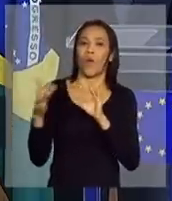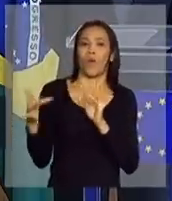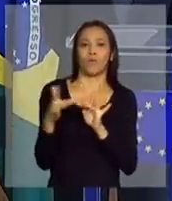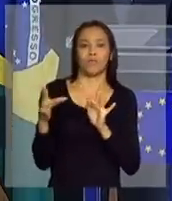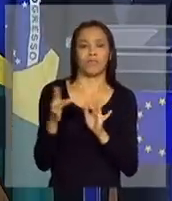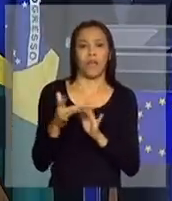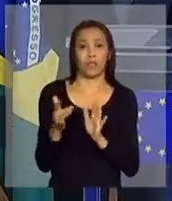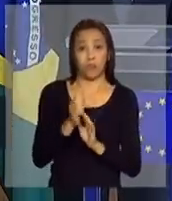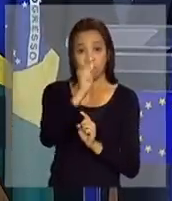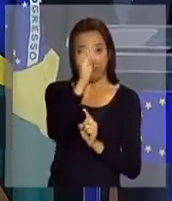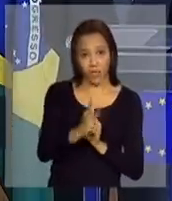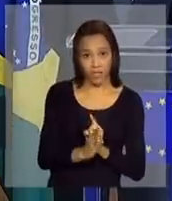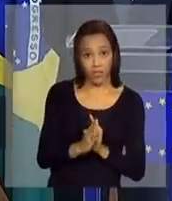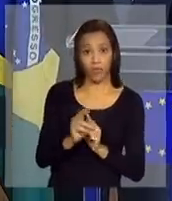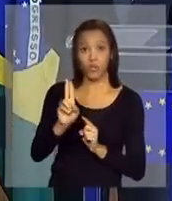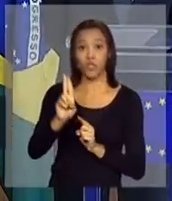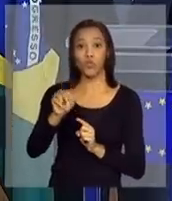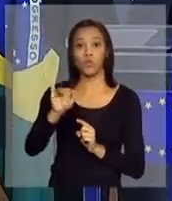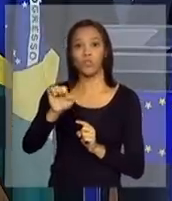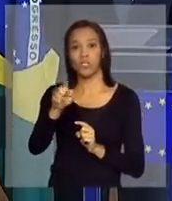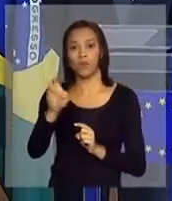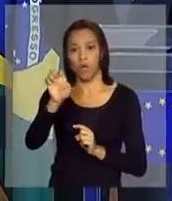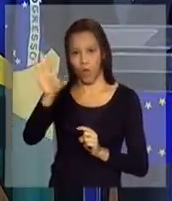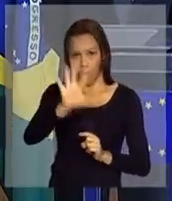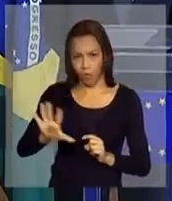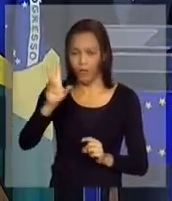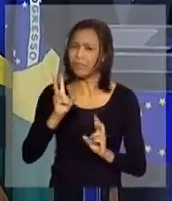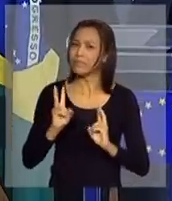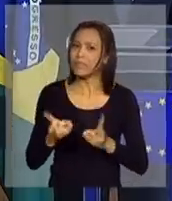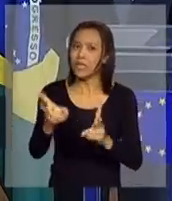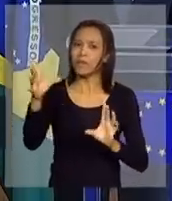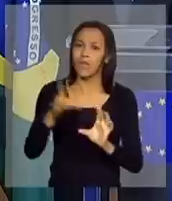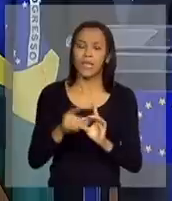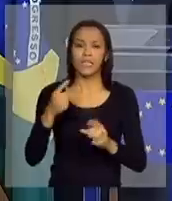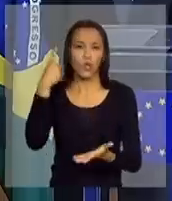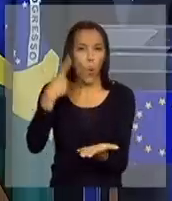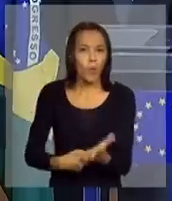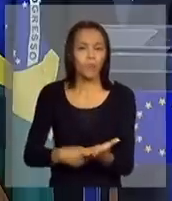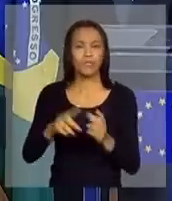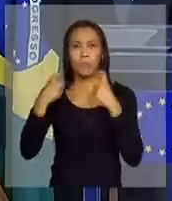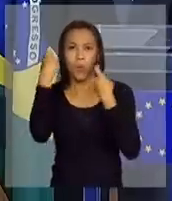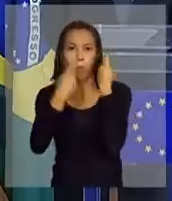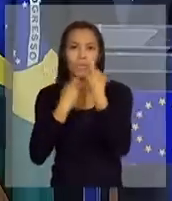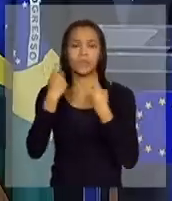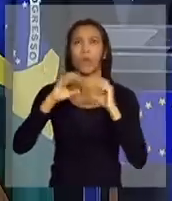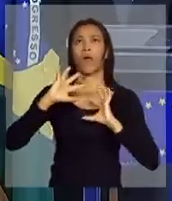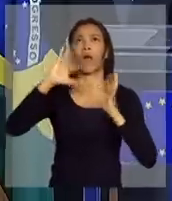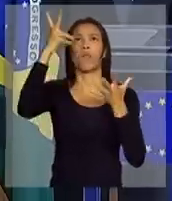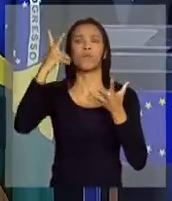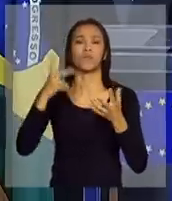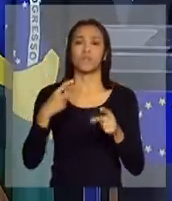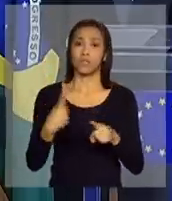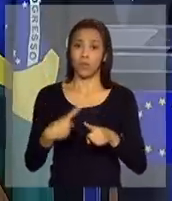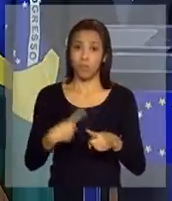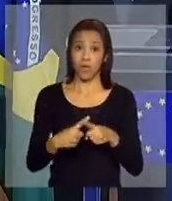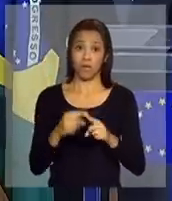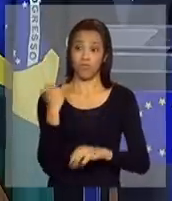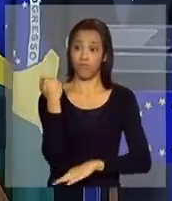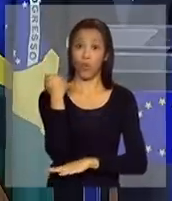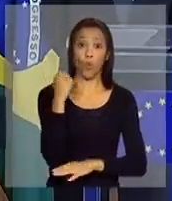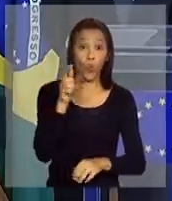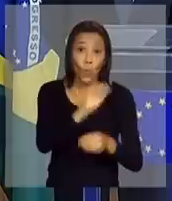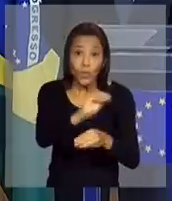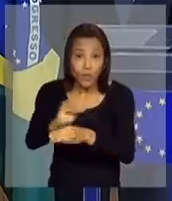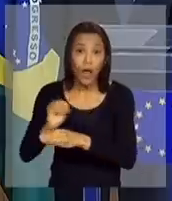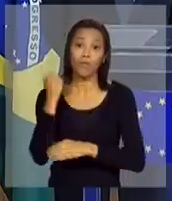Europeia. Esse compromisso com a questão da mudança climática, do meio ambiente e da construção